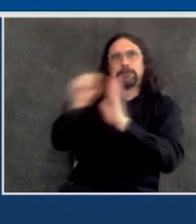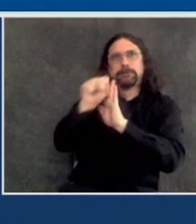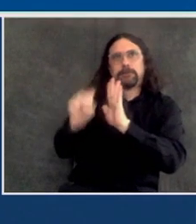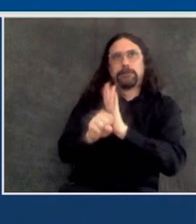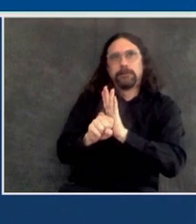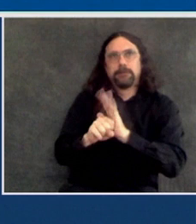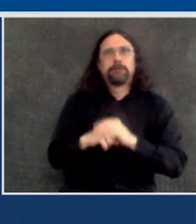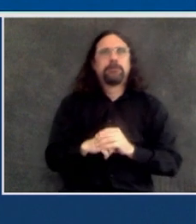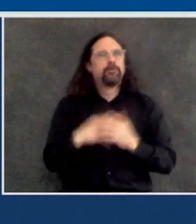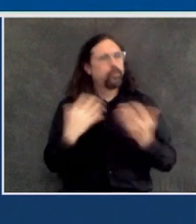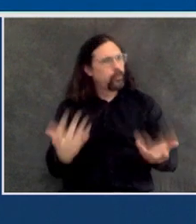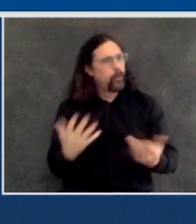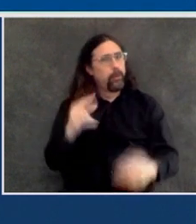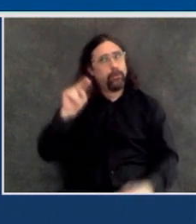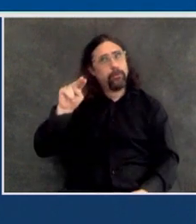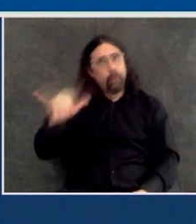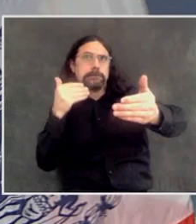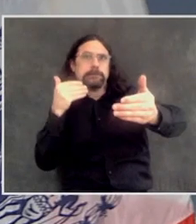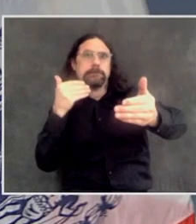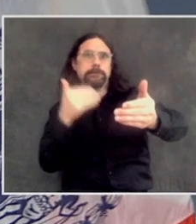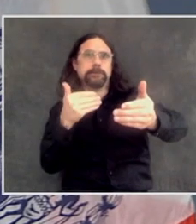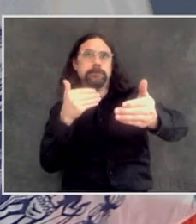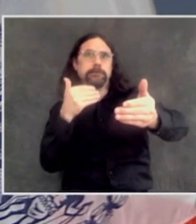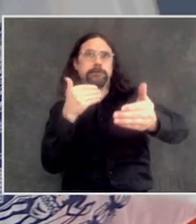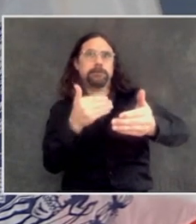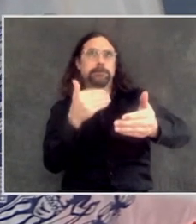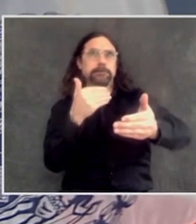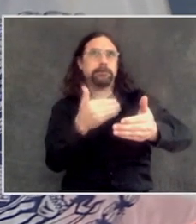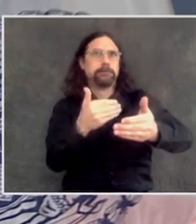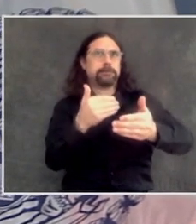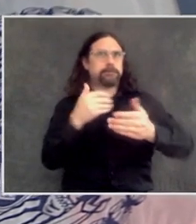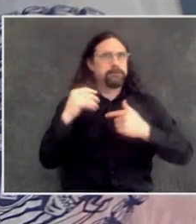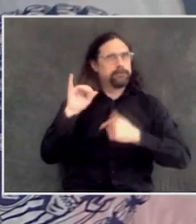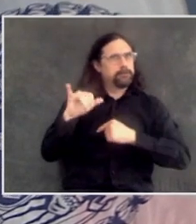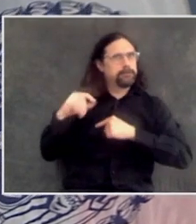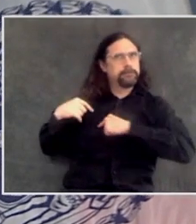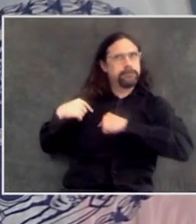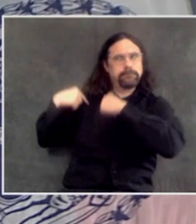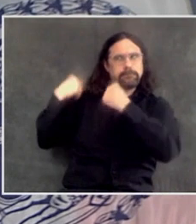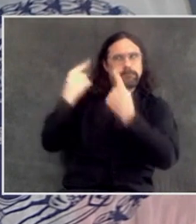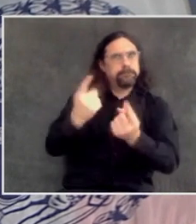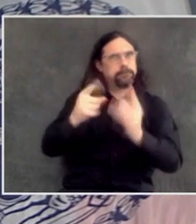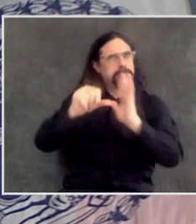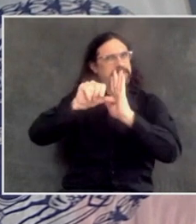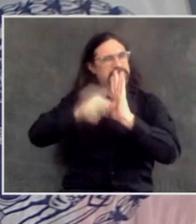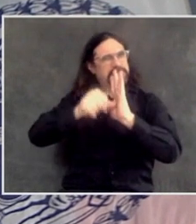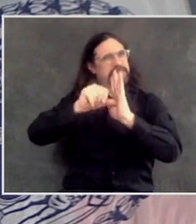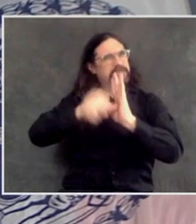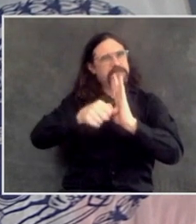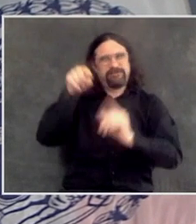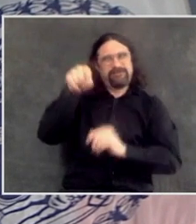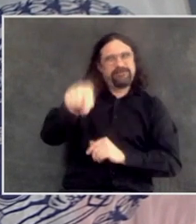Nova Iorque é o estado mais afetado e encerra cerca de metade dos casos e das mortes recenseados em todo o